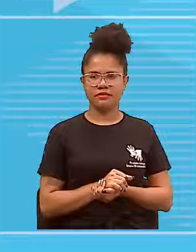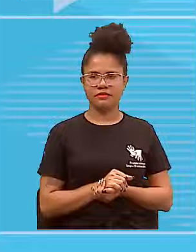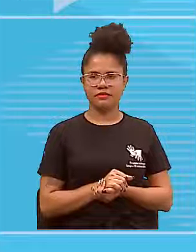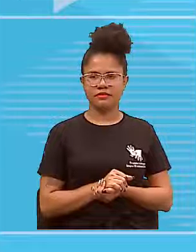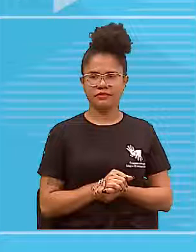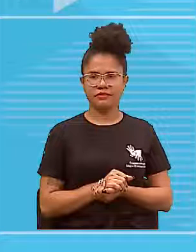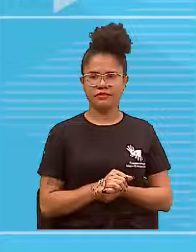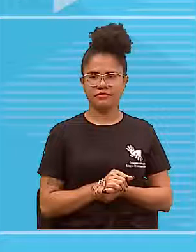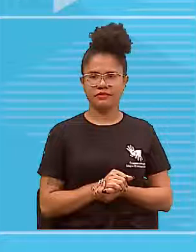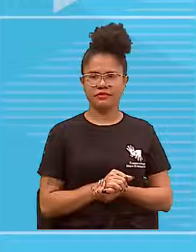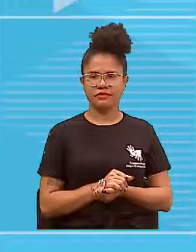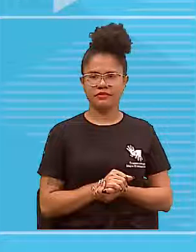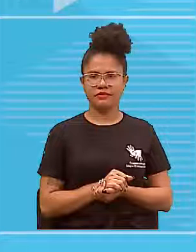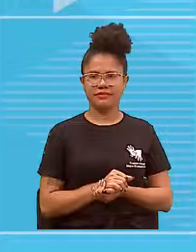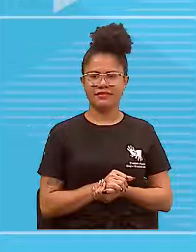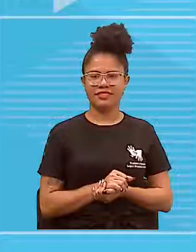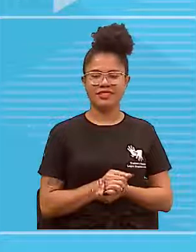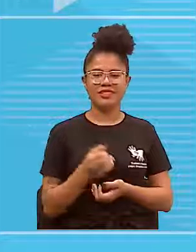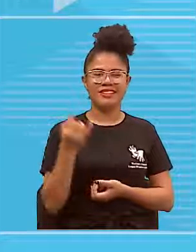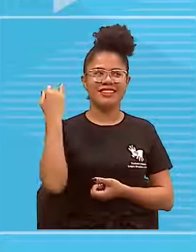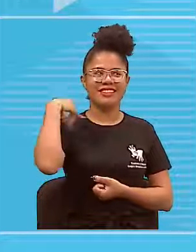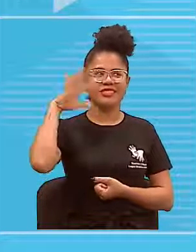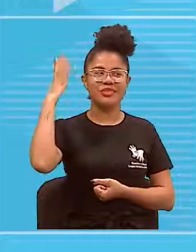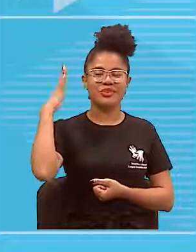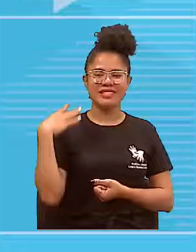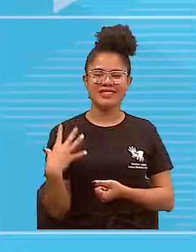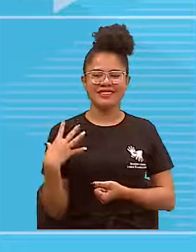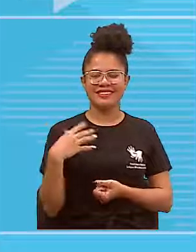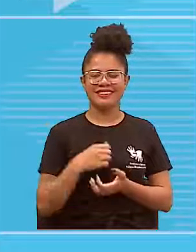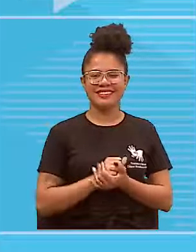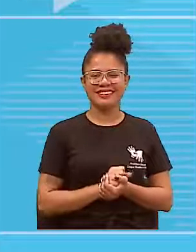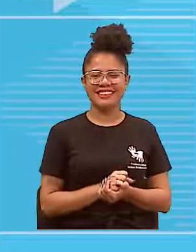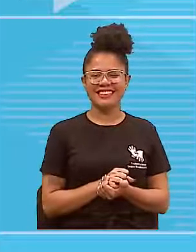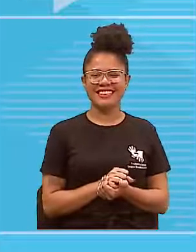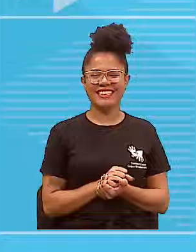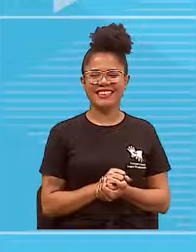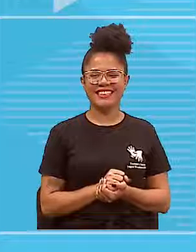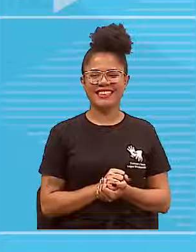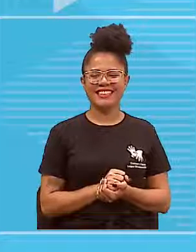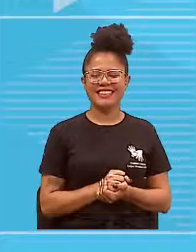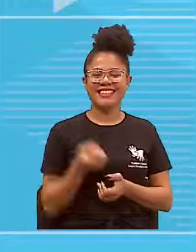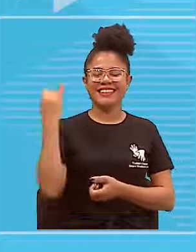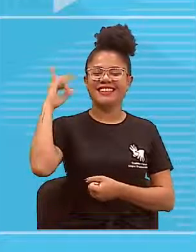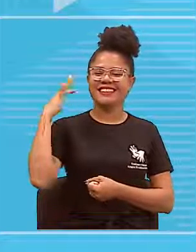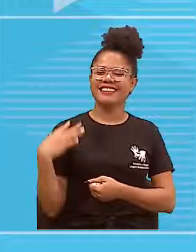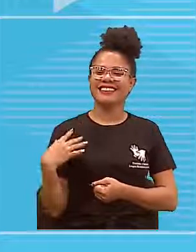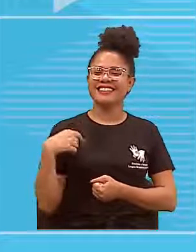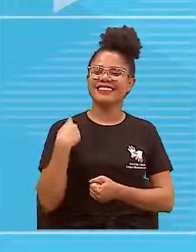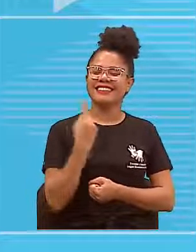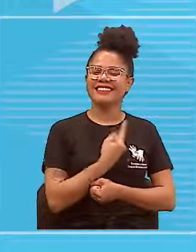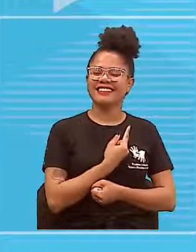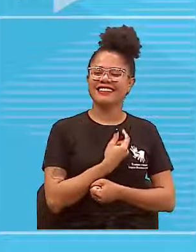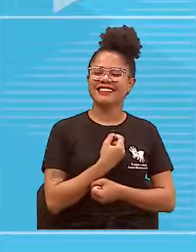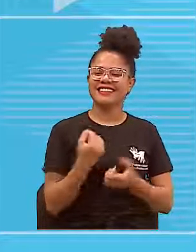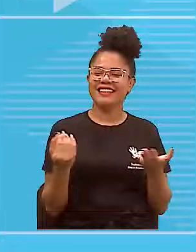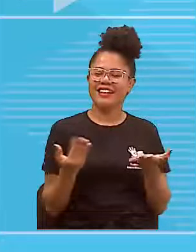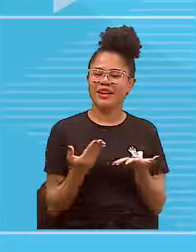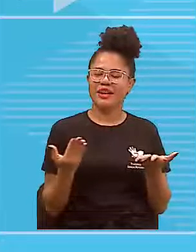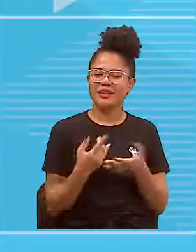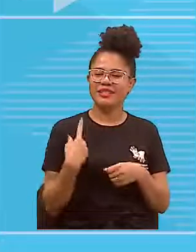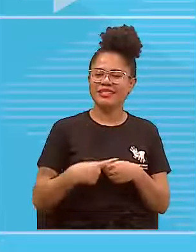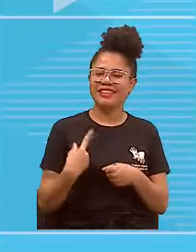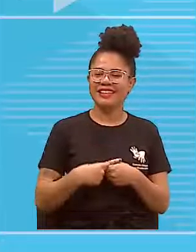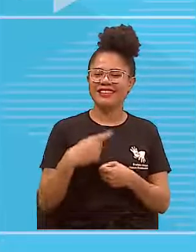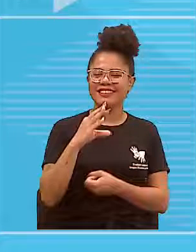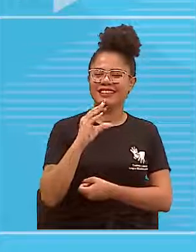Vamos lá, Raquel, não é isso? Nós estamos aqui, Joyce. Joyce, nós estamos aqui com o pessoal de